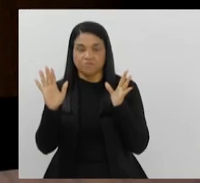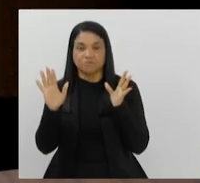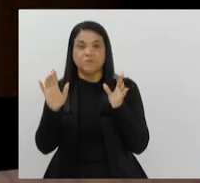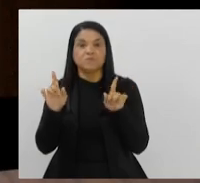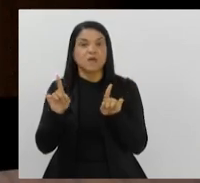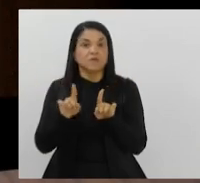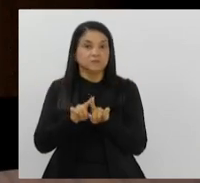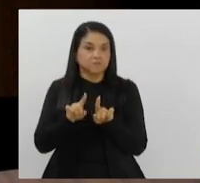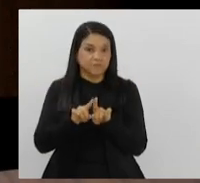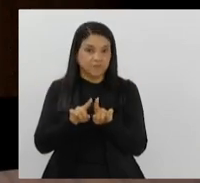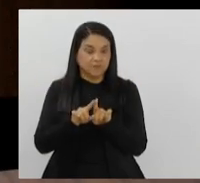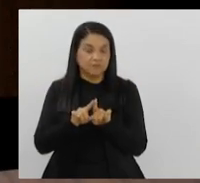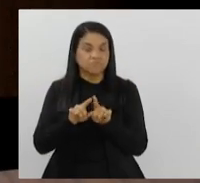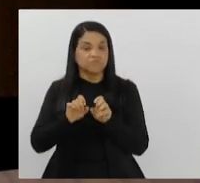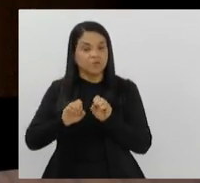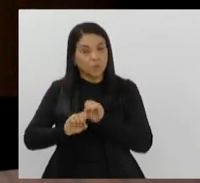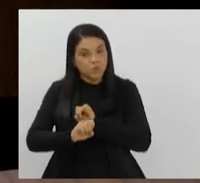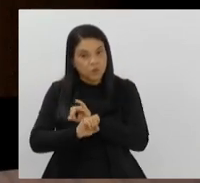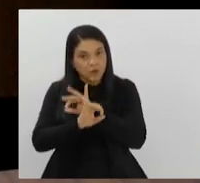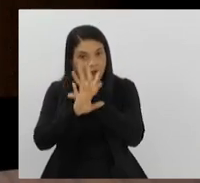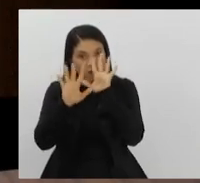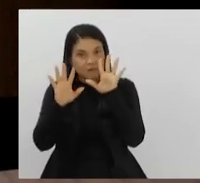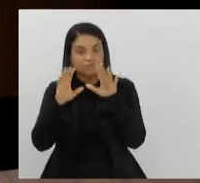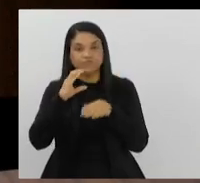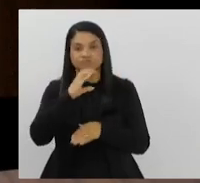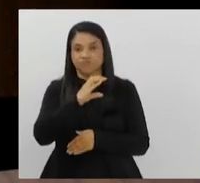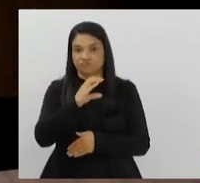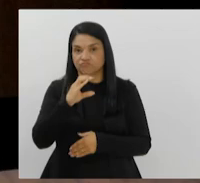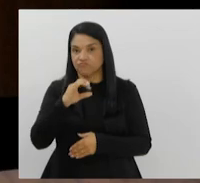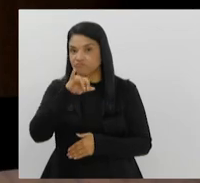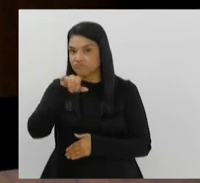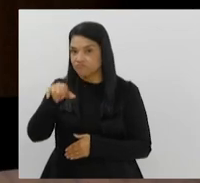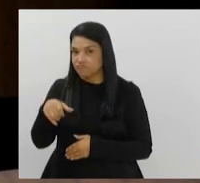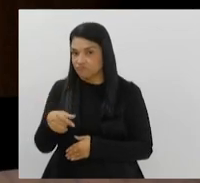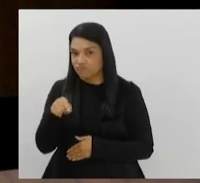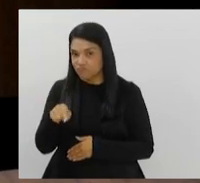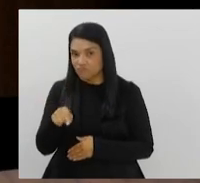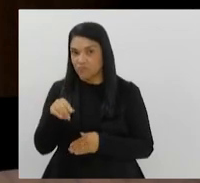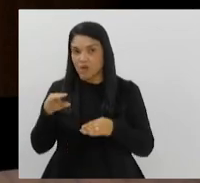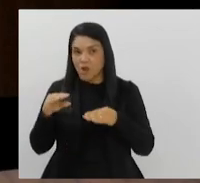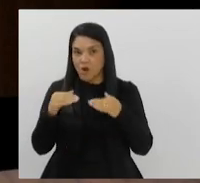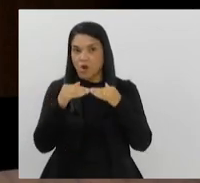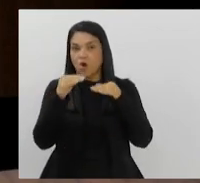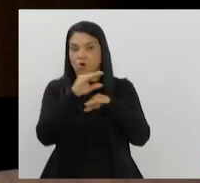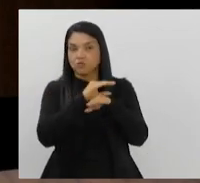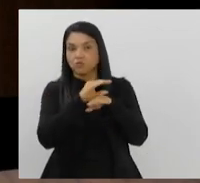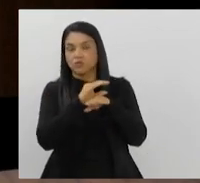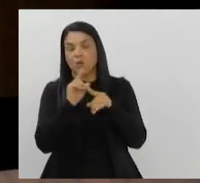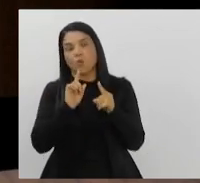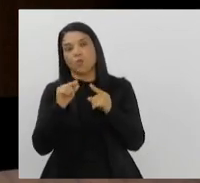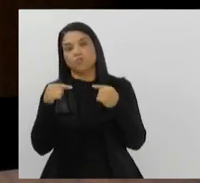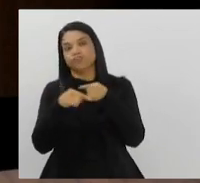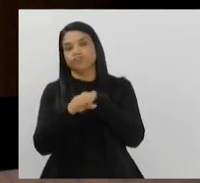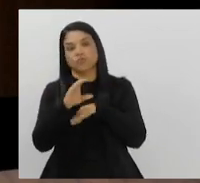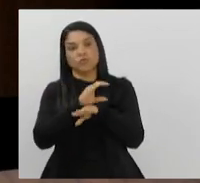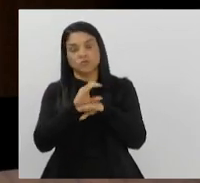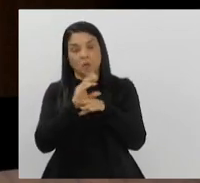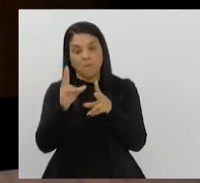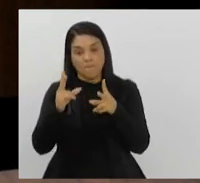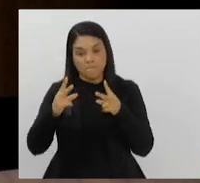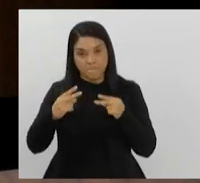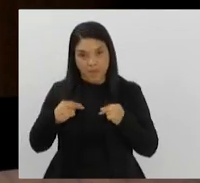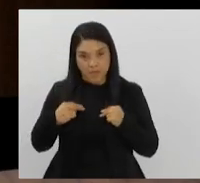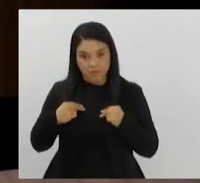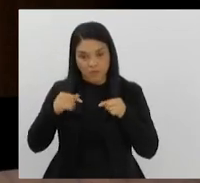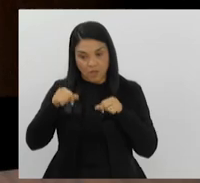estou mostrando com clareza também. CCJ é forma, é constitucional ou não? E mérito é aqui